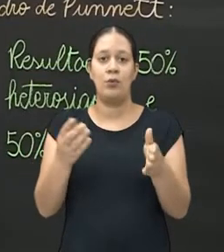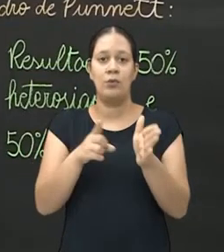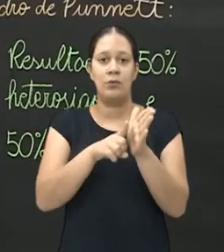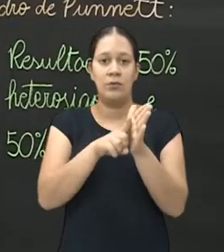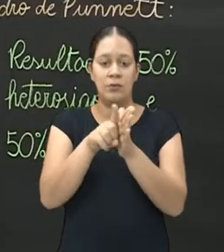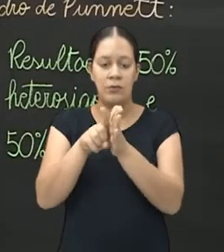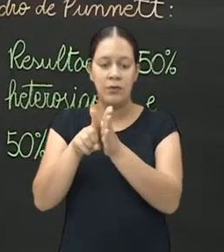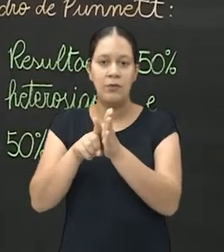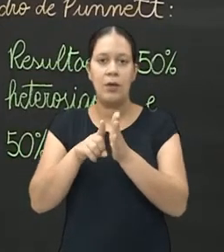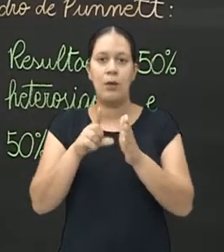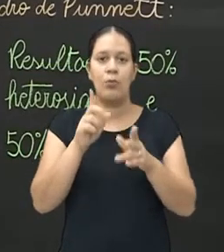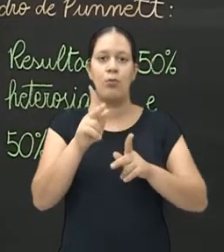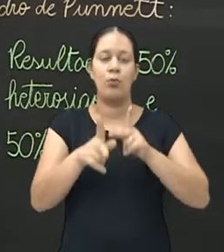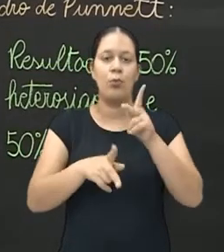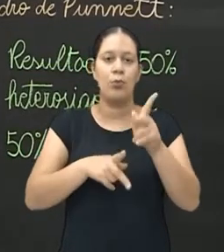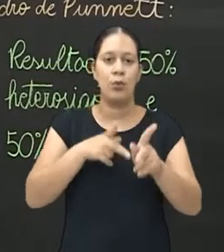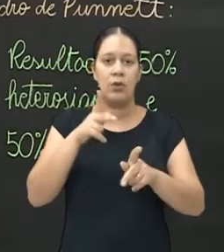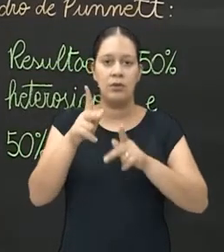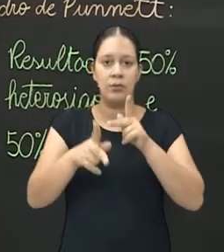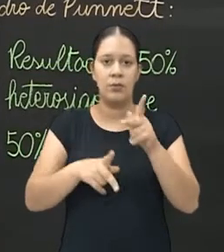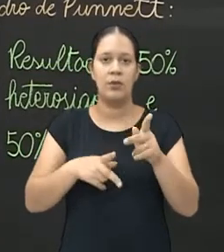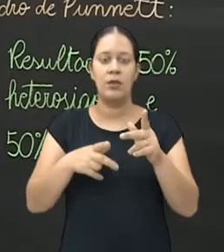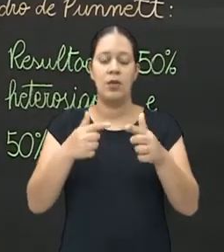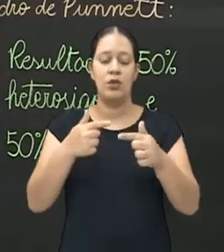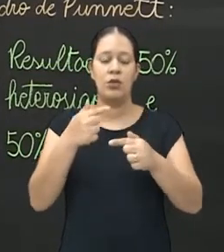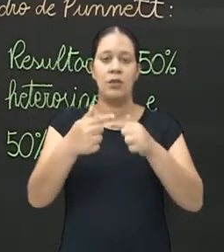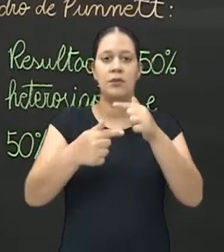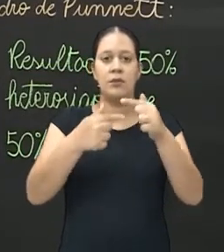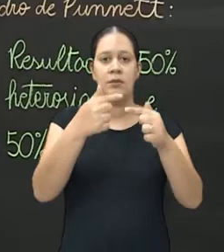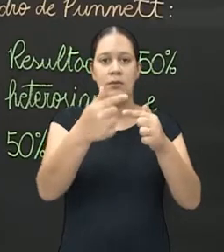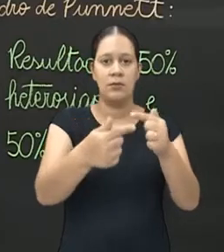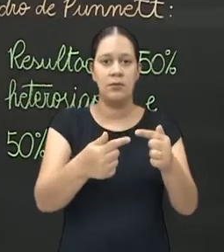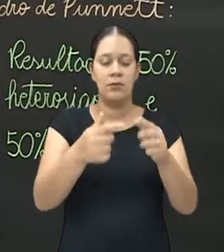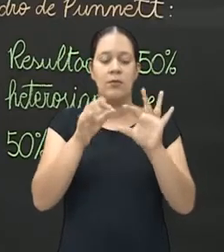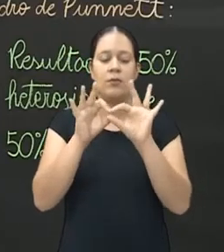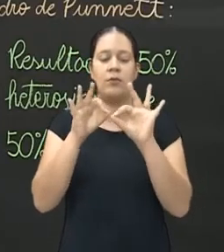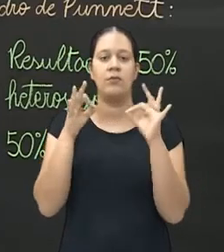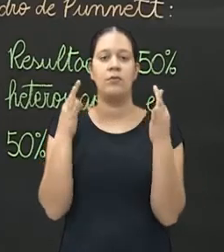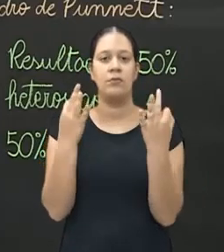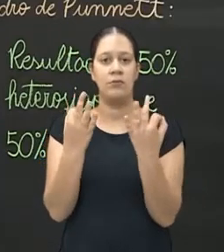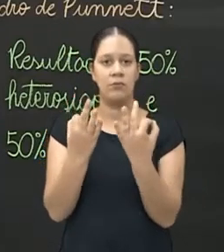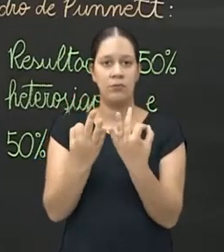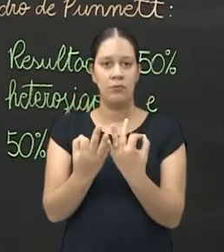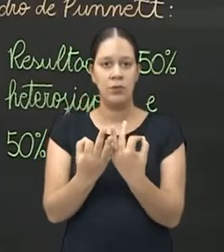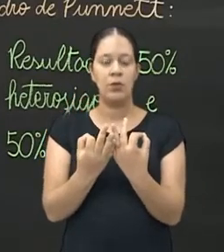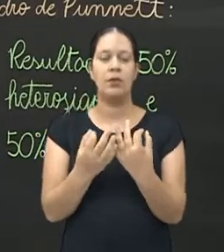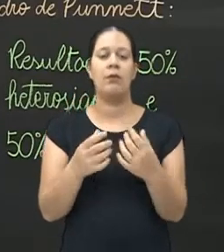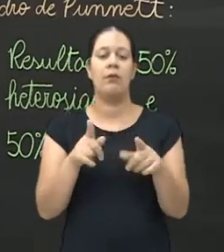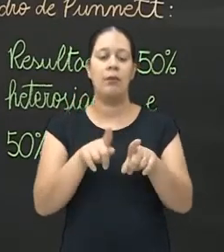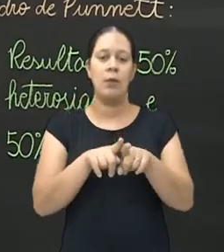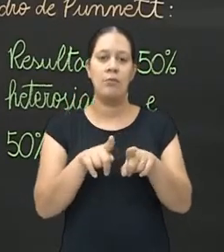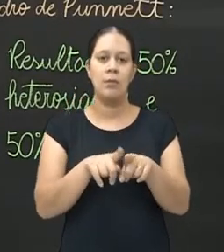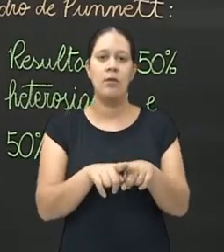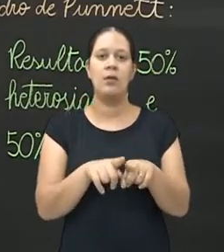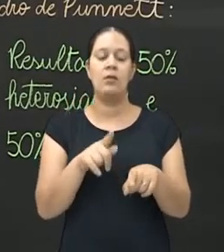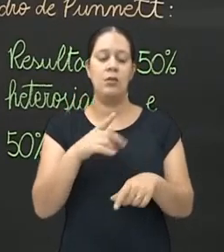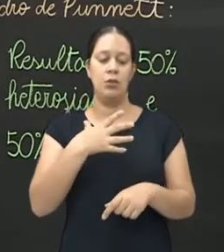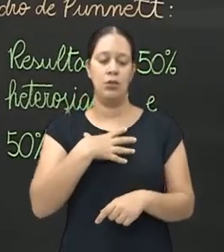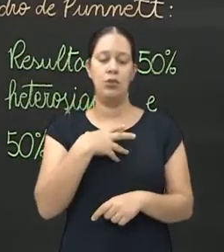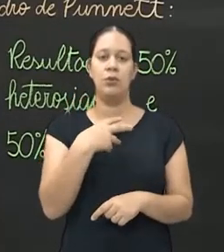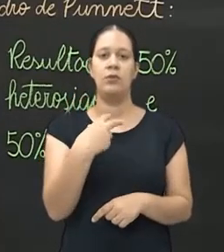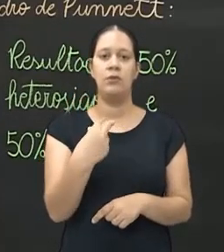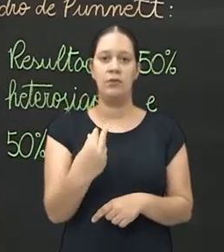essa mesma população. A gente chama de geração parental, os pais, e a geração F1, os filhos. Aí ele foi lá